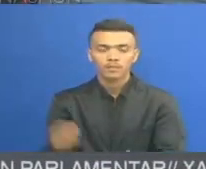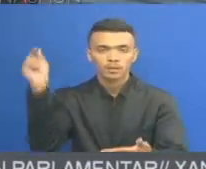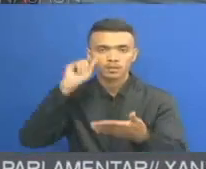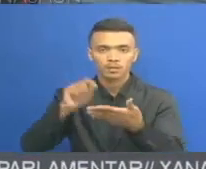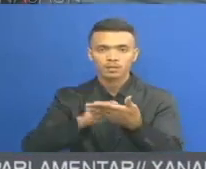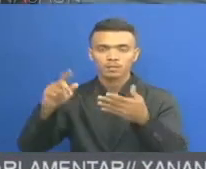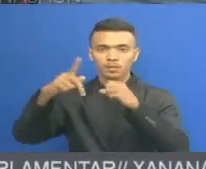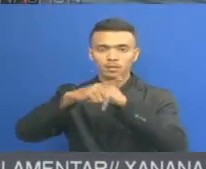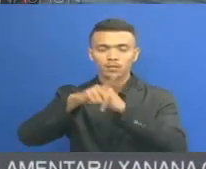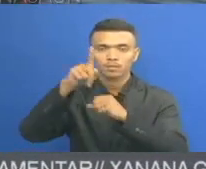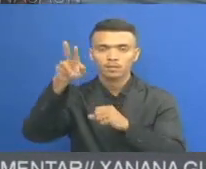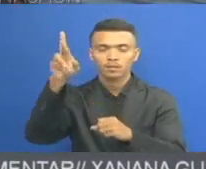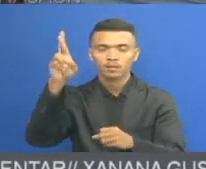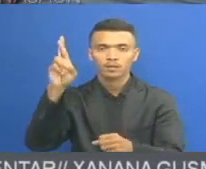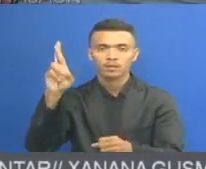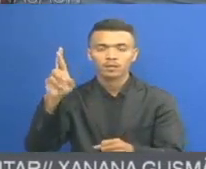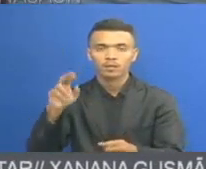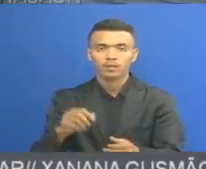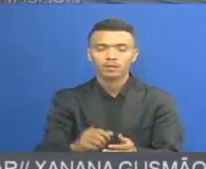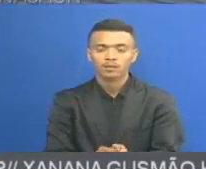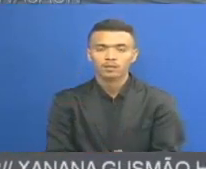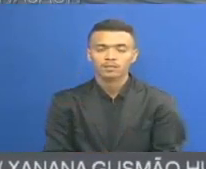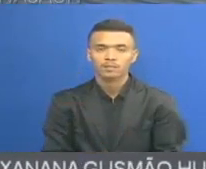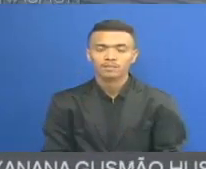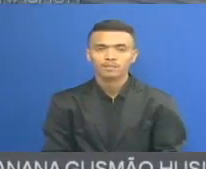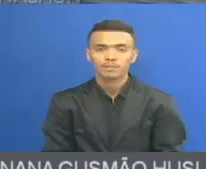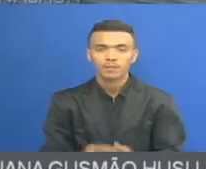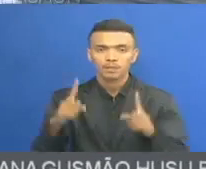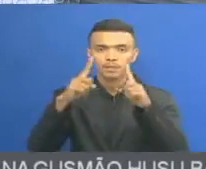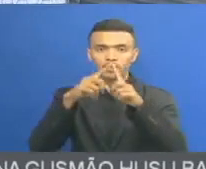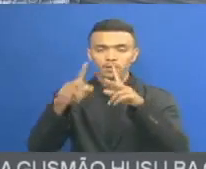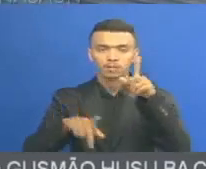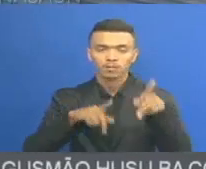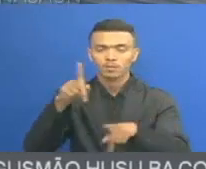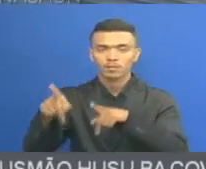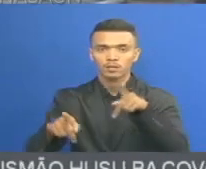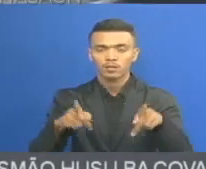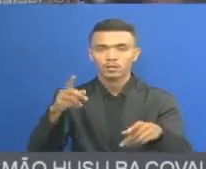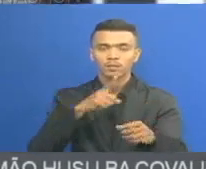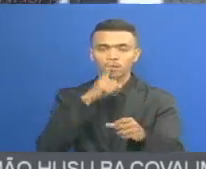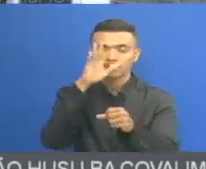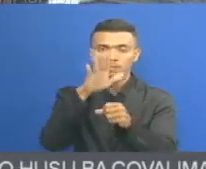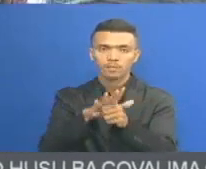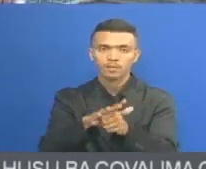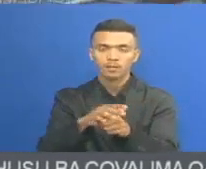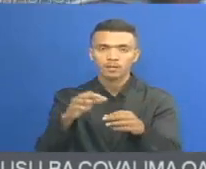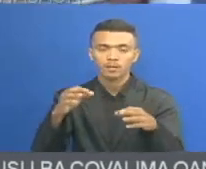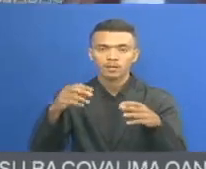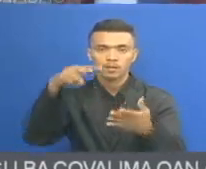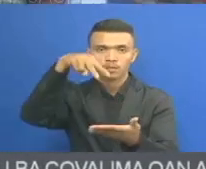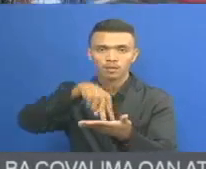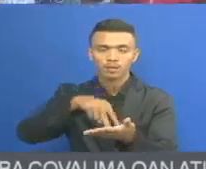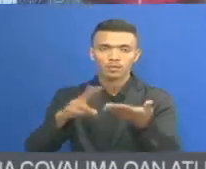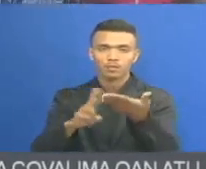Secretário-Geral Interino Partido Republicano Venâncio Sarmento, ba comunidade no apoiante Sira promete a Tuhari